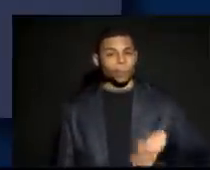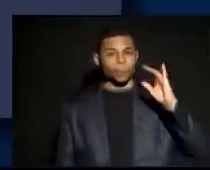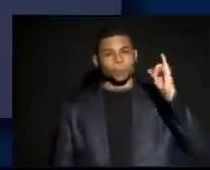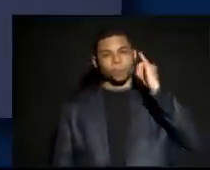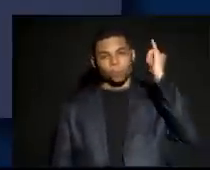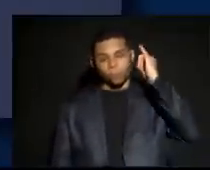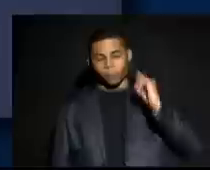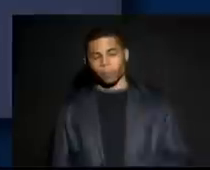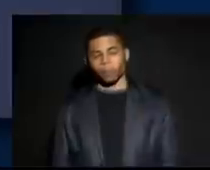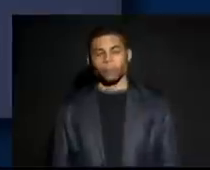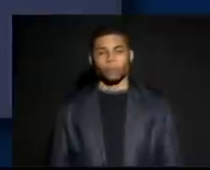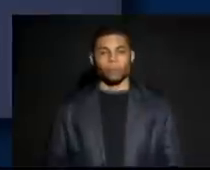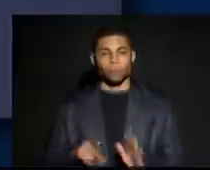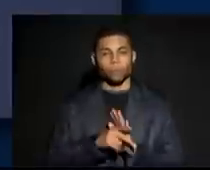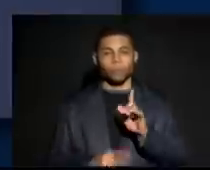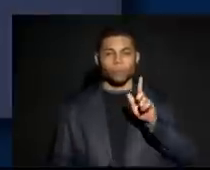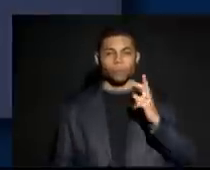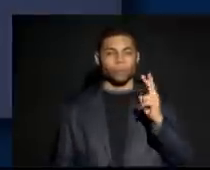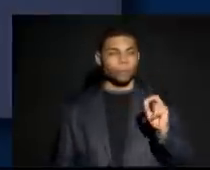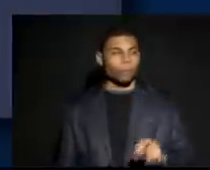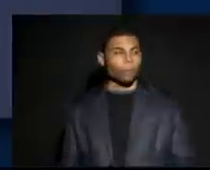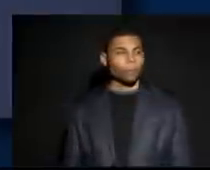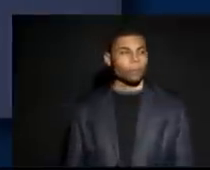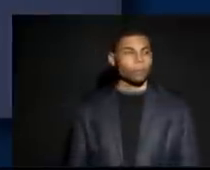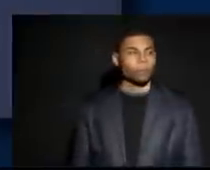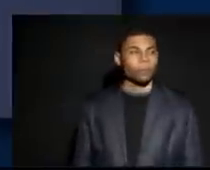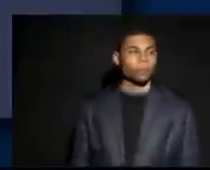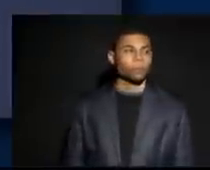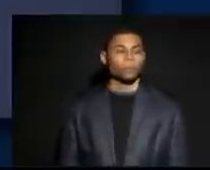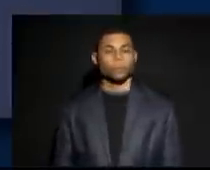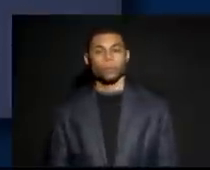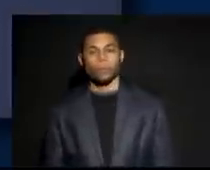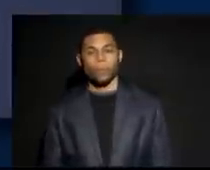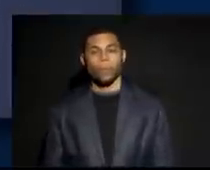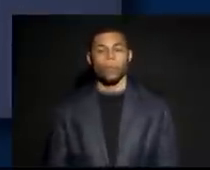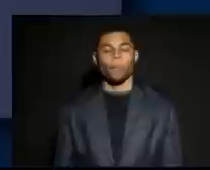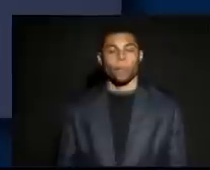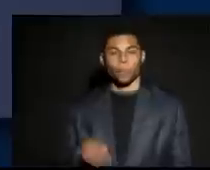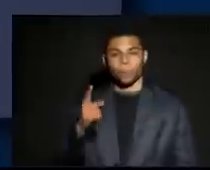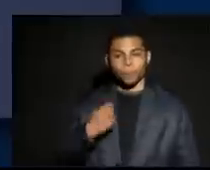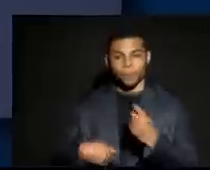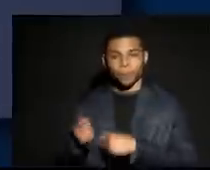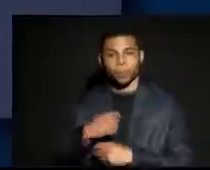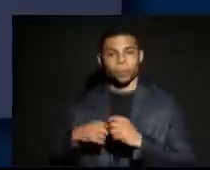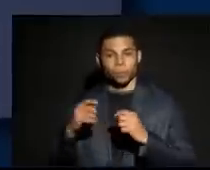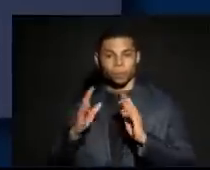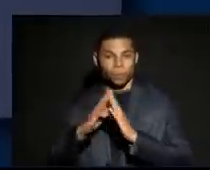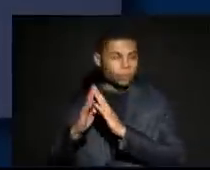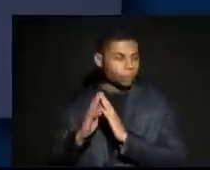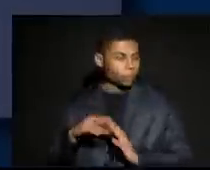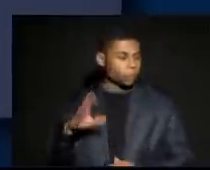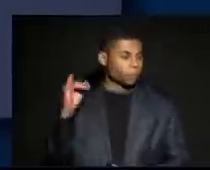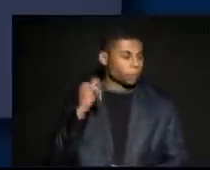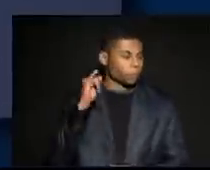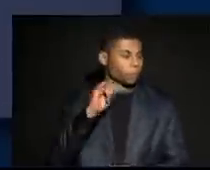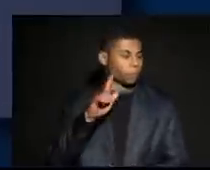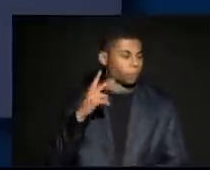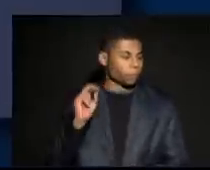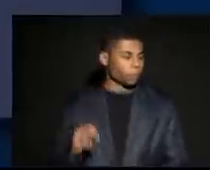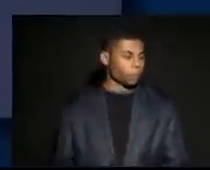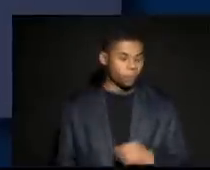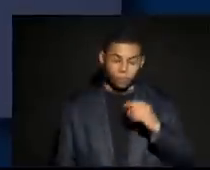mais relevante do G20 ou seja onde a economia Imobiliária é mais importante bom então